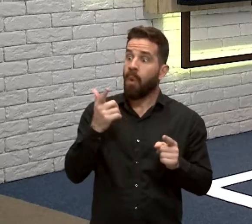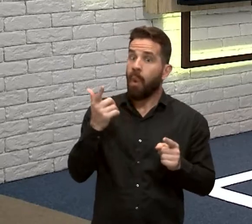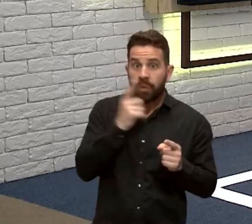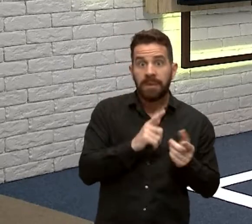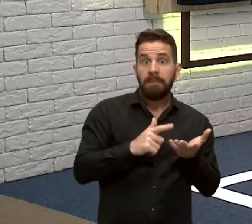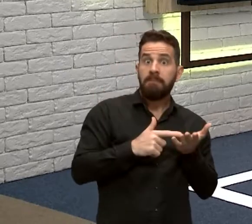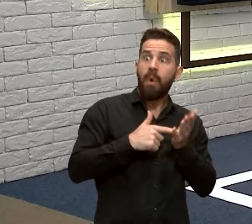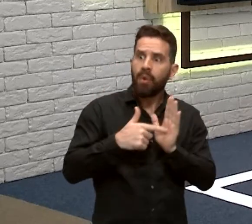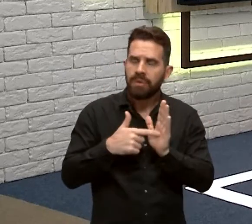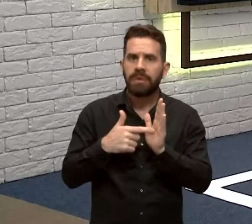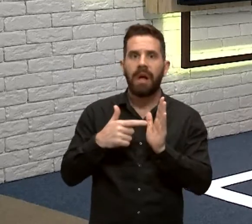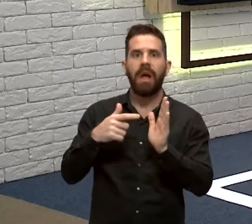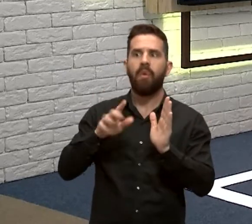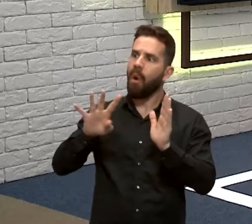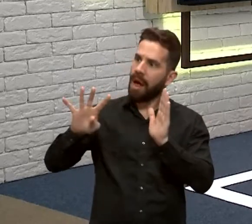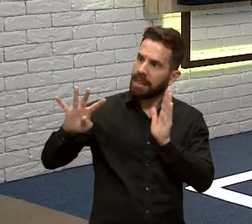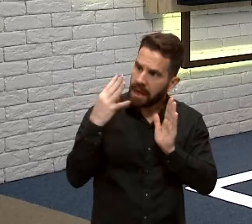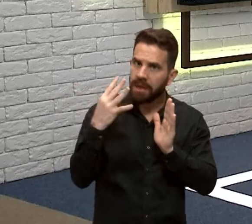não é?